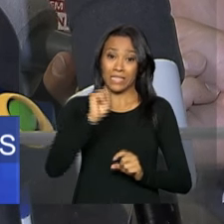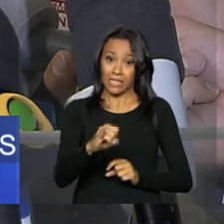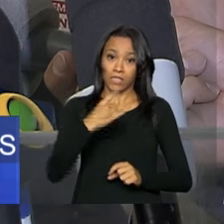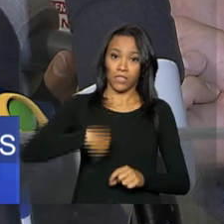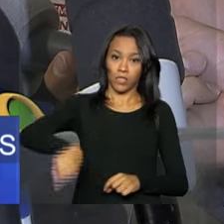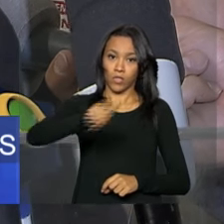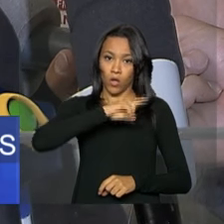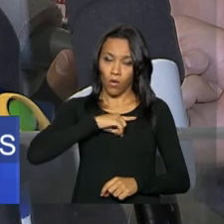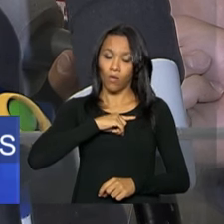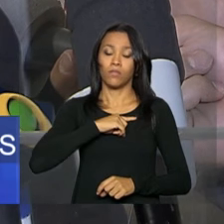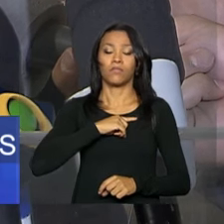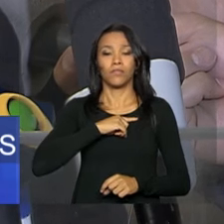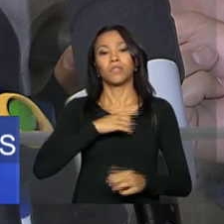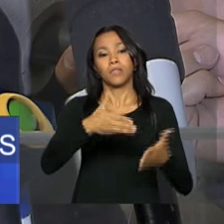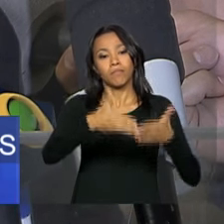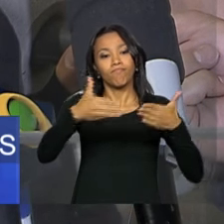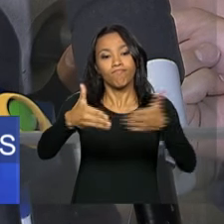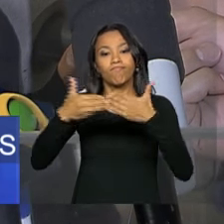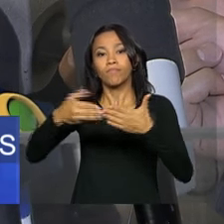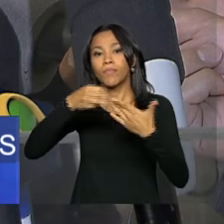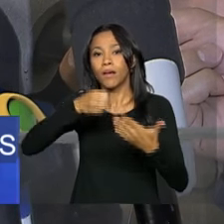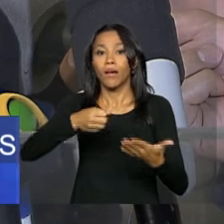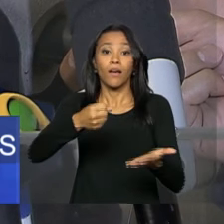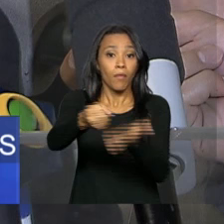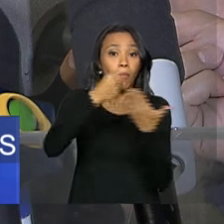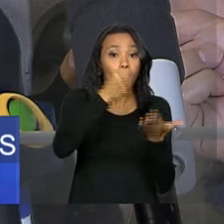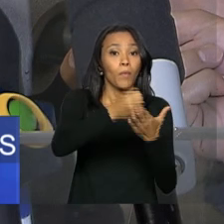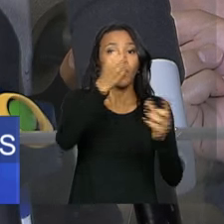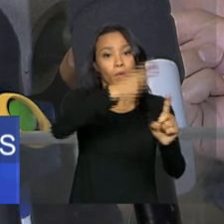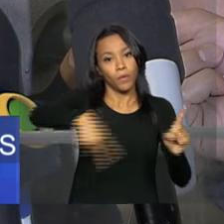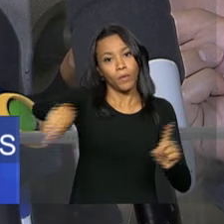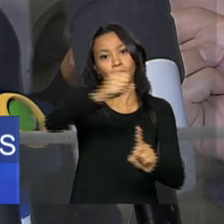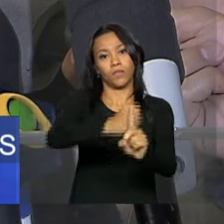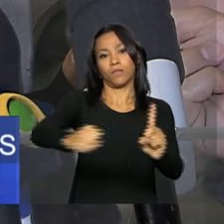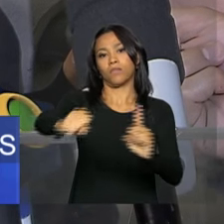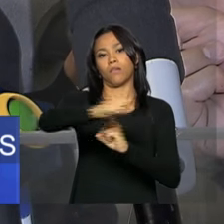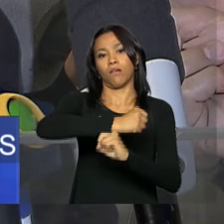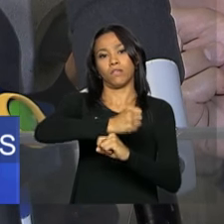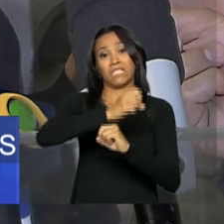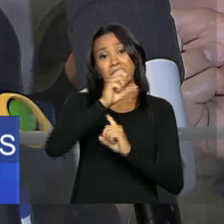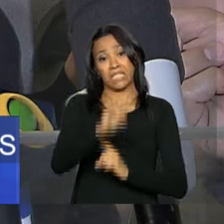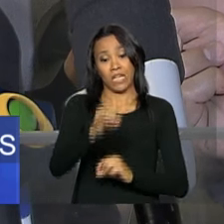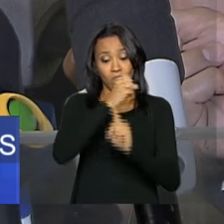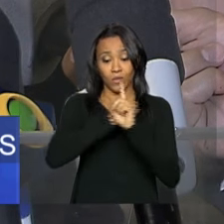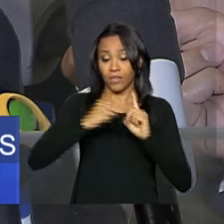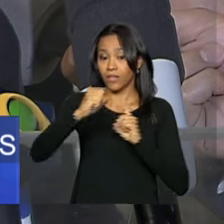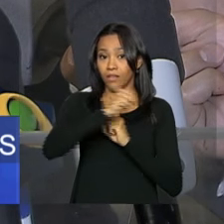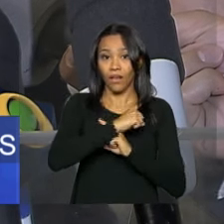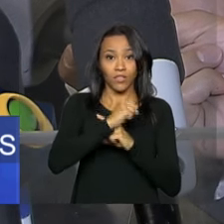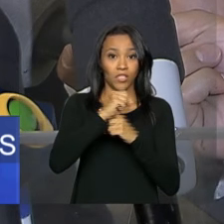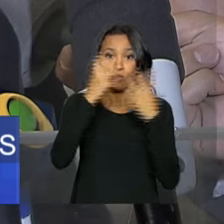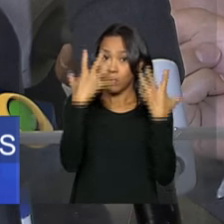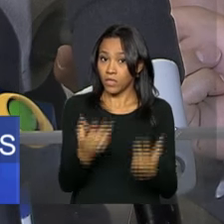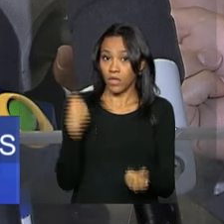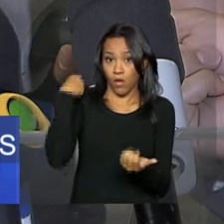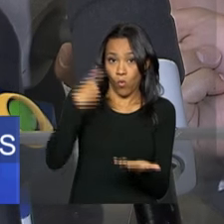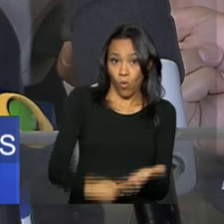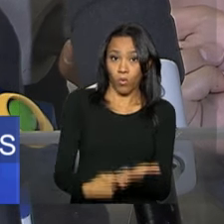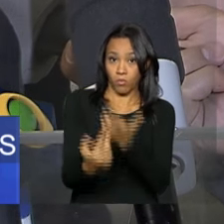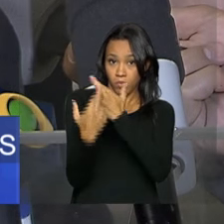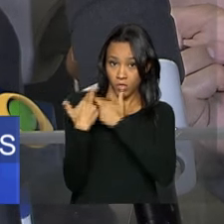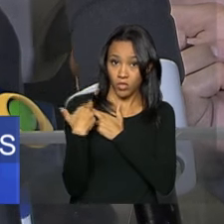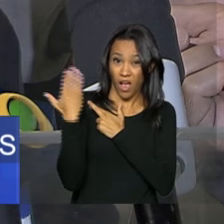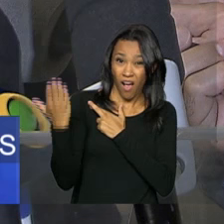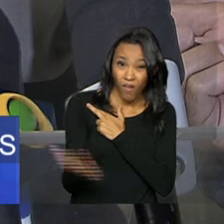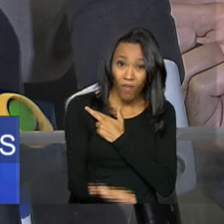nós contarmos com a mobilização das pessoas se a sociedade brasileira não chamar a si essa responsabilidade